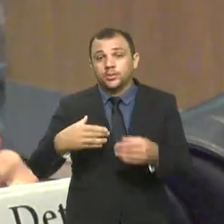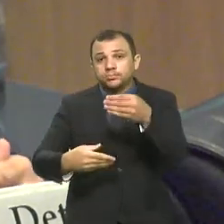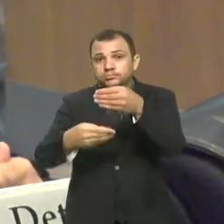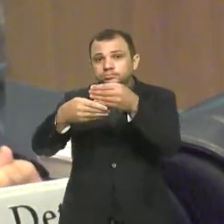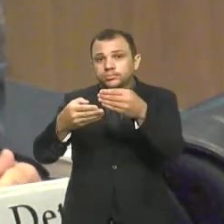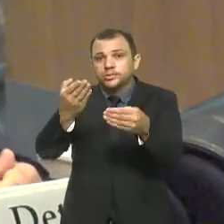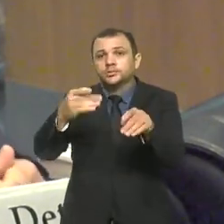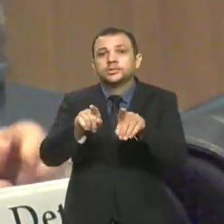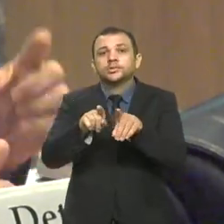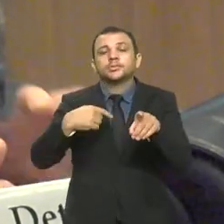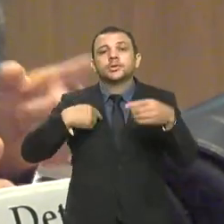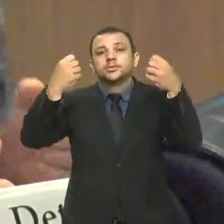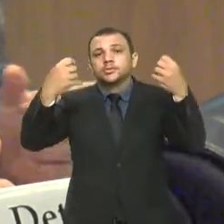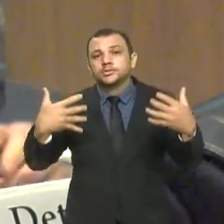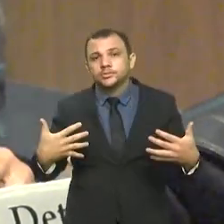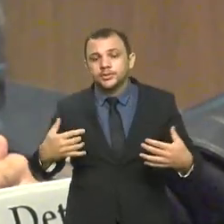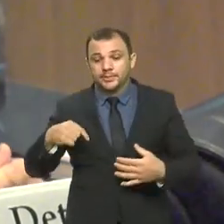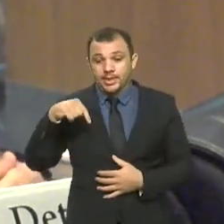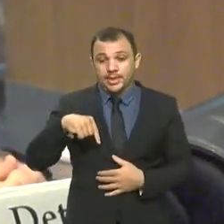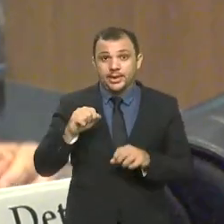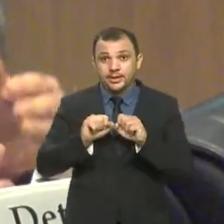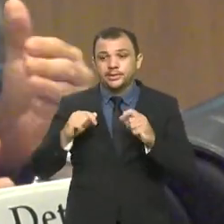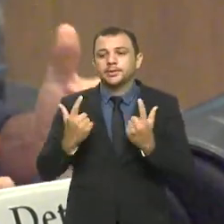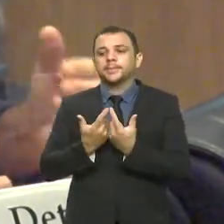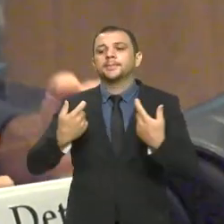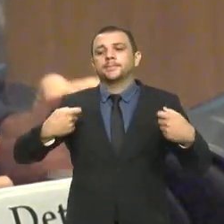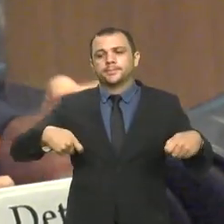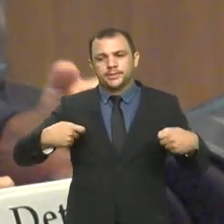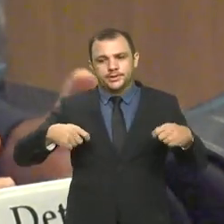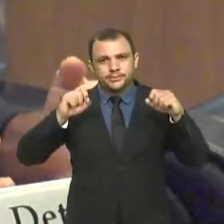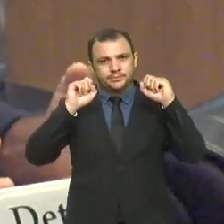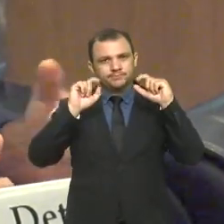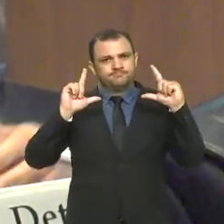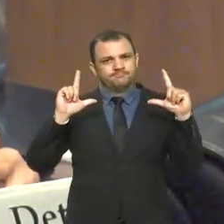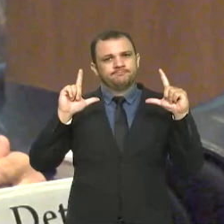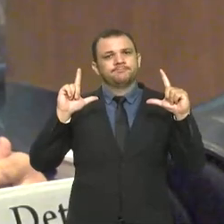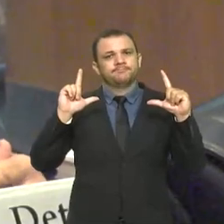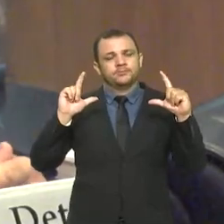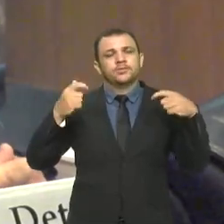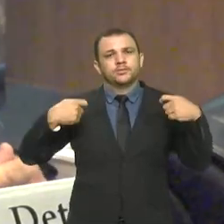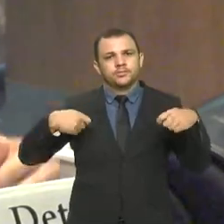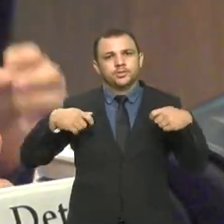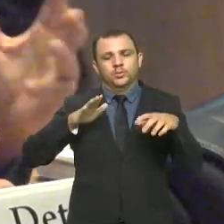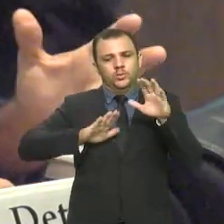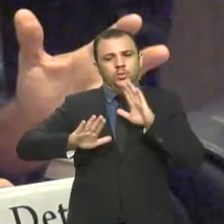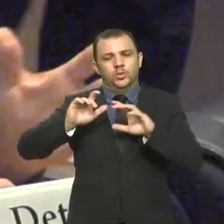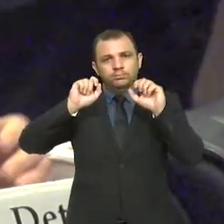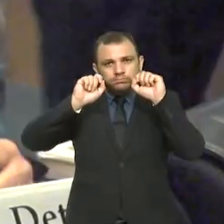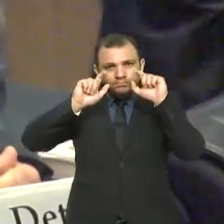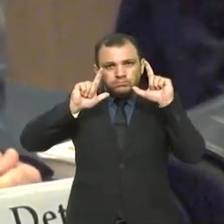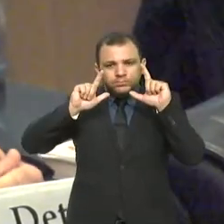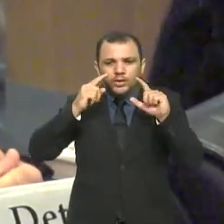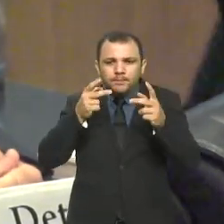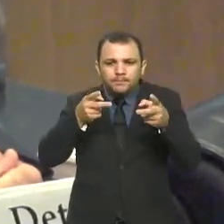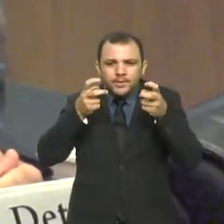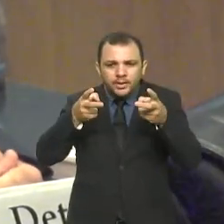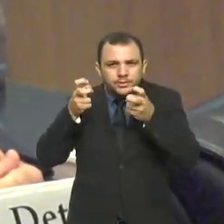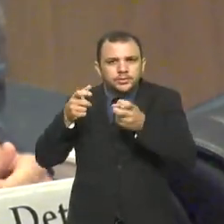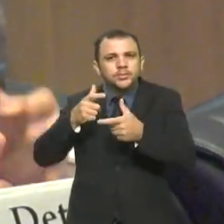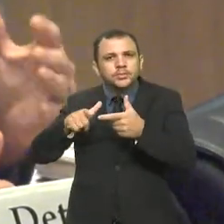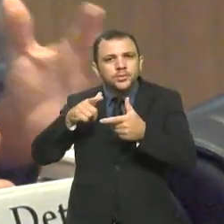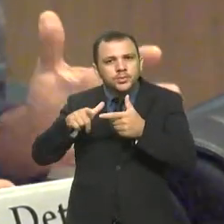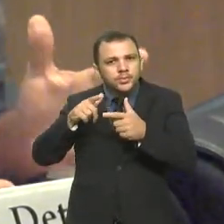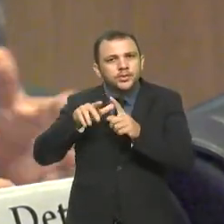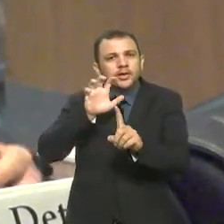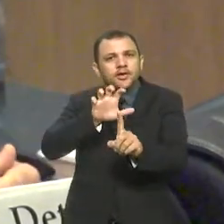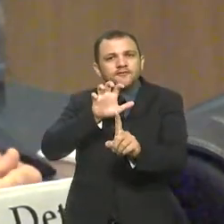esta casa também tem que ter o cuidado de ficar atento a esses problemas que atingem as nossas